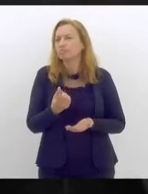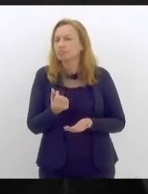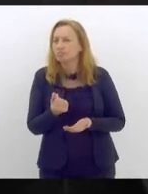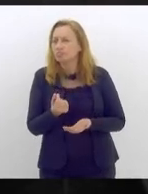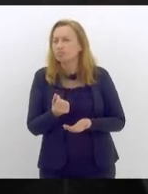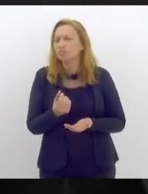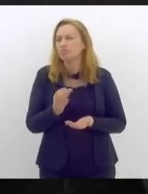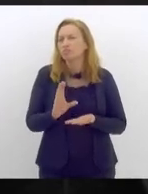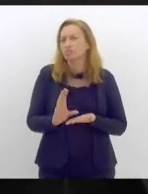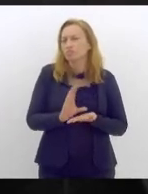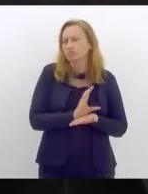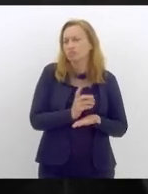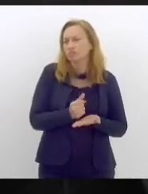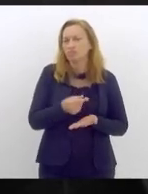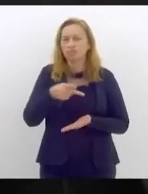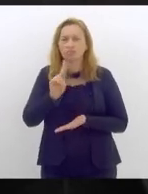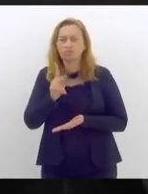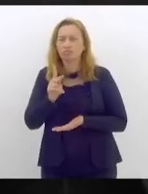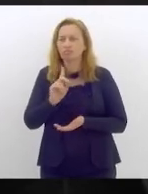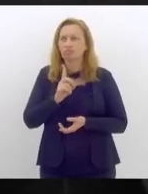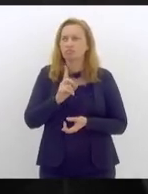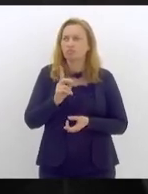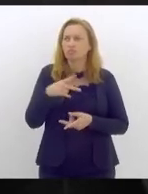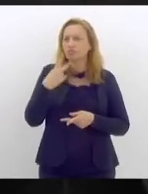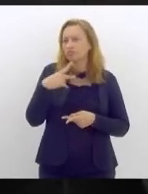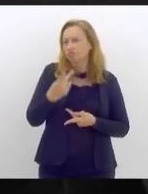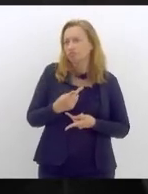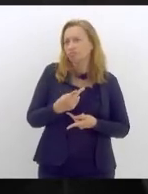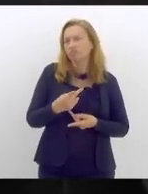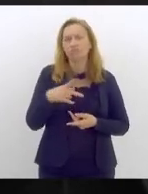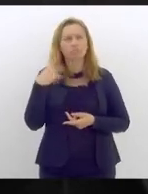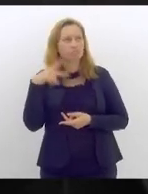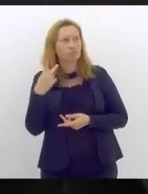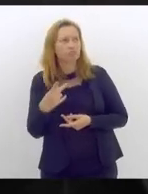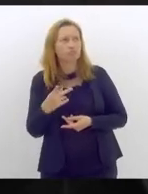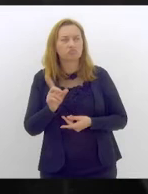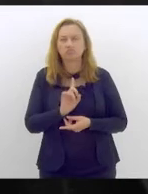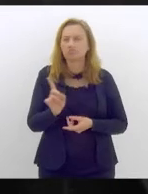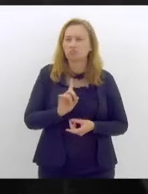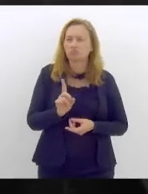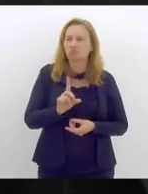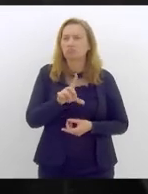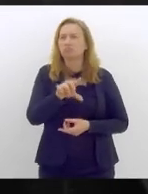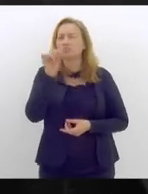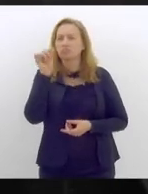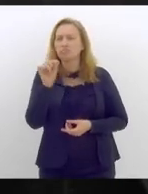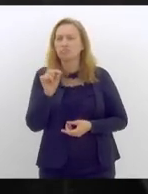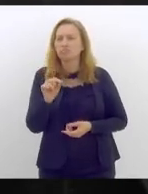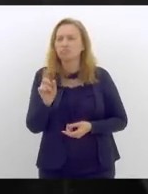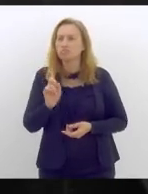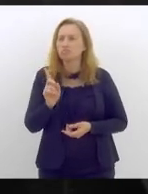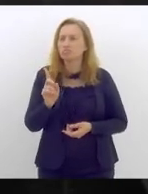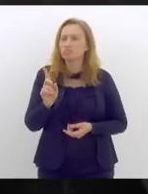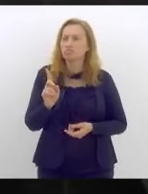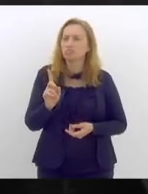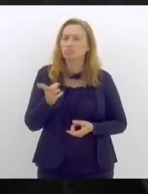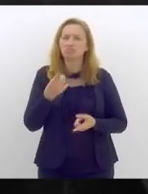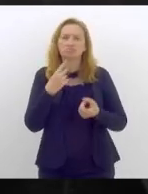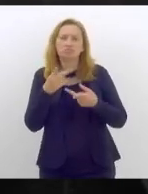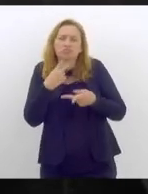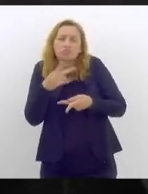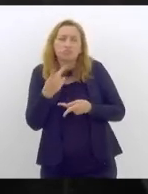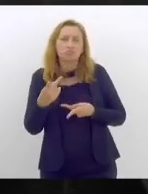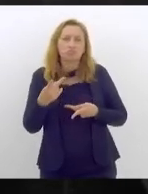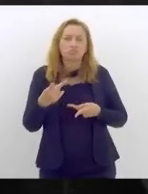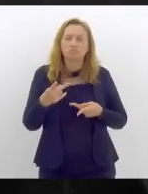decidir não é não é o debate no Parlamento isso quem vai decidir não são não são os debates